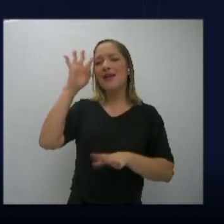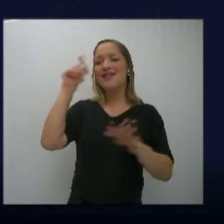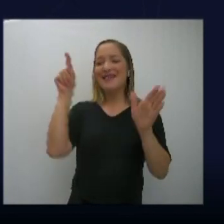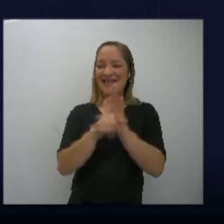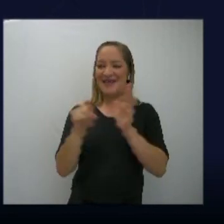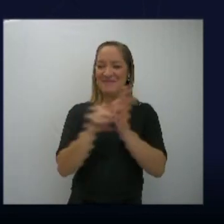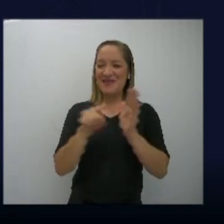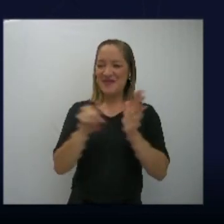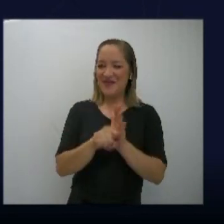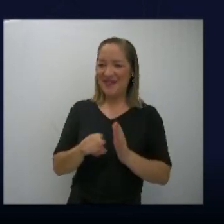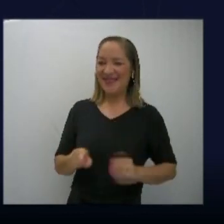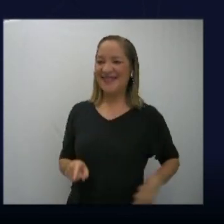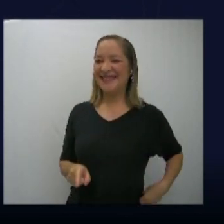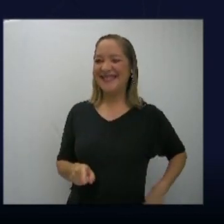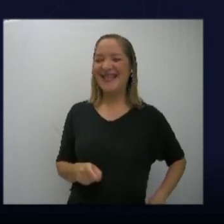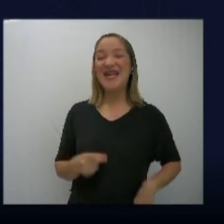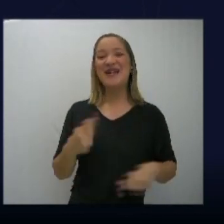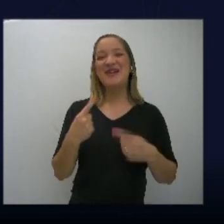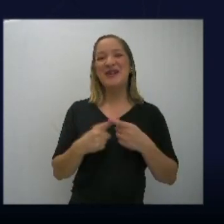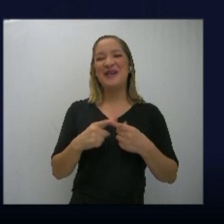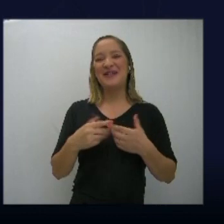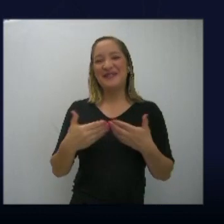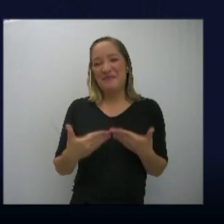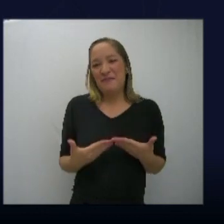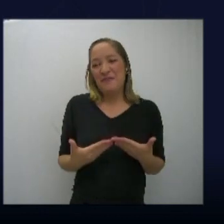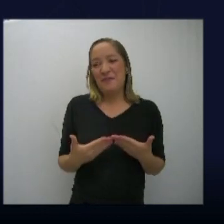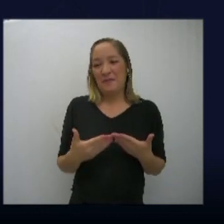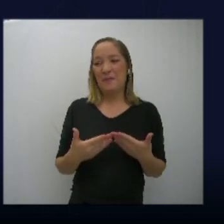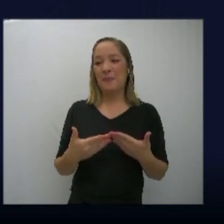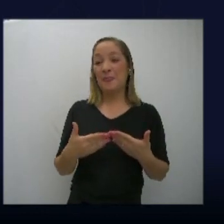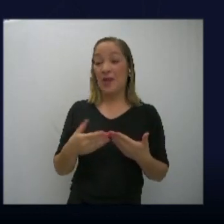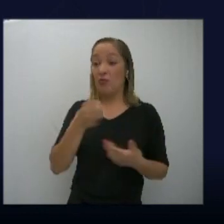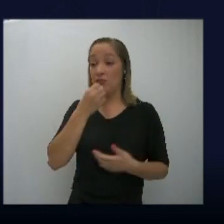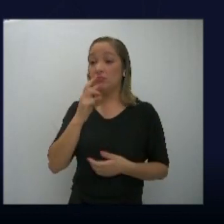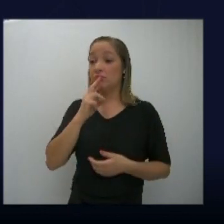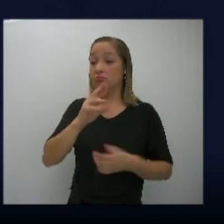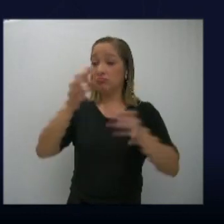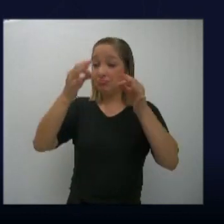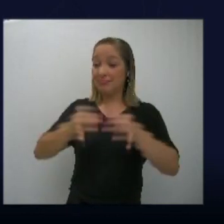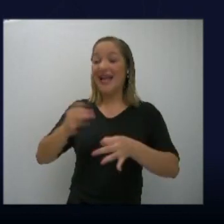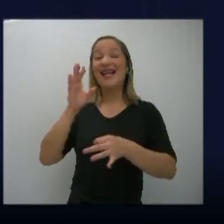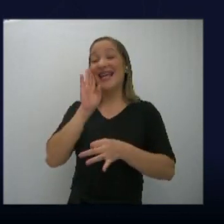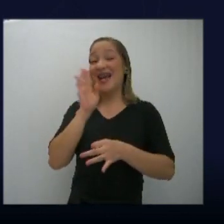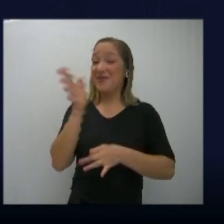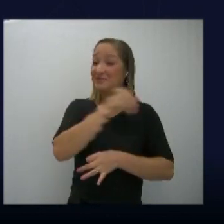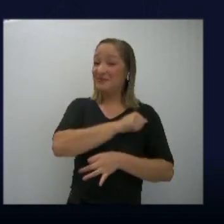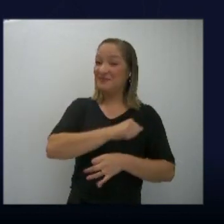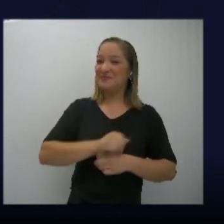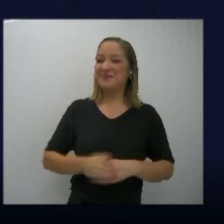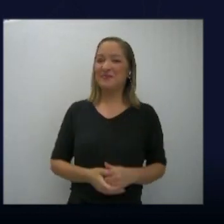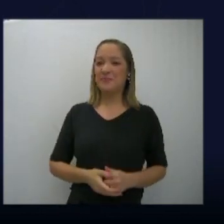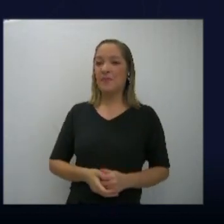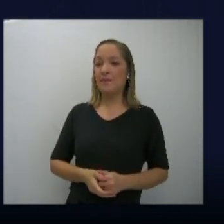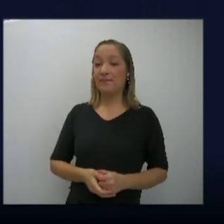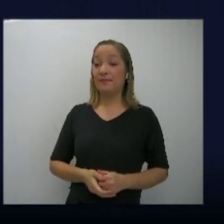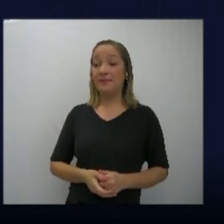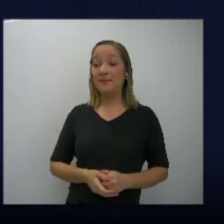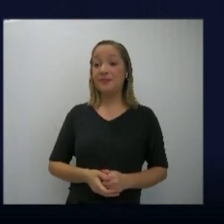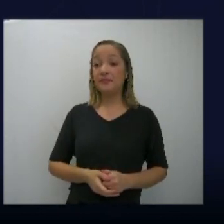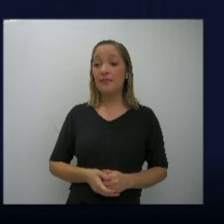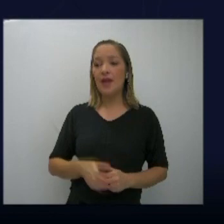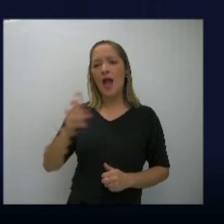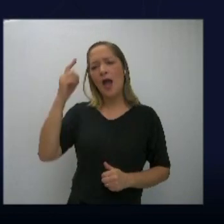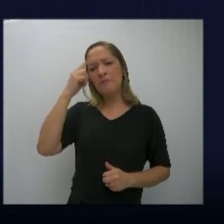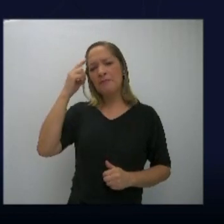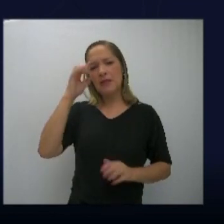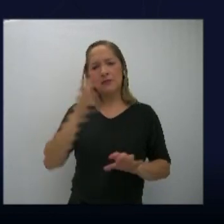aí Guilherme é só ia ter churrasco lá e já para isso quando as pensões